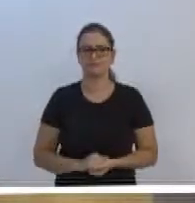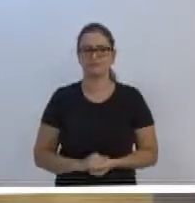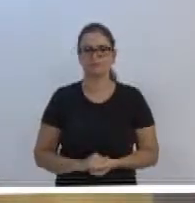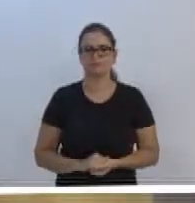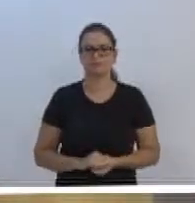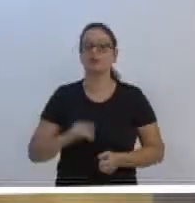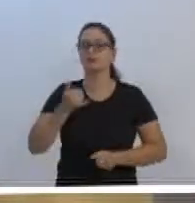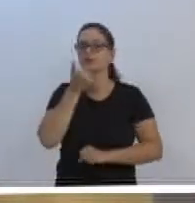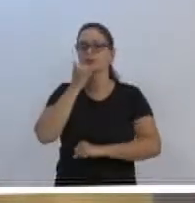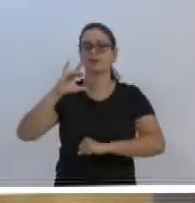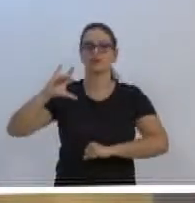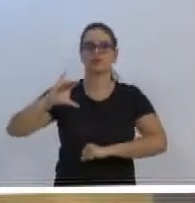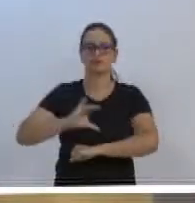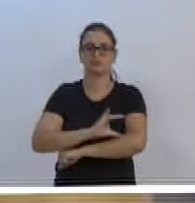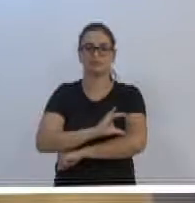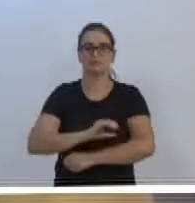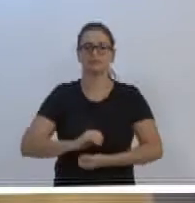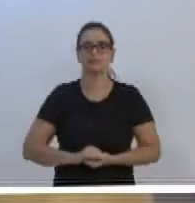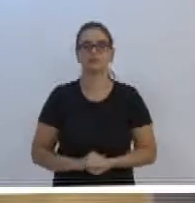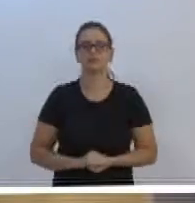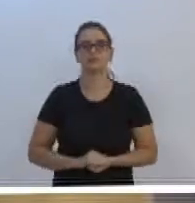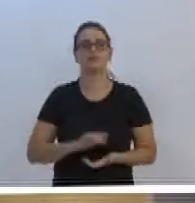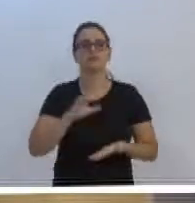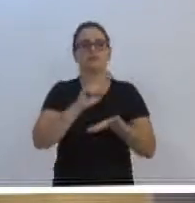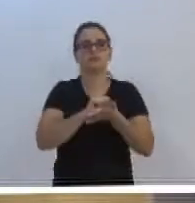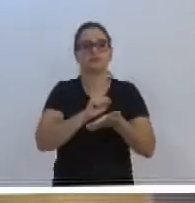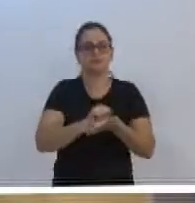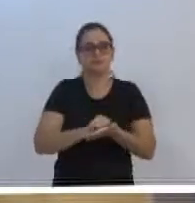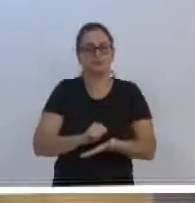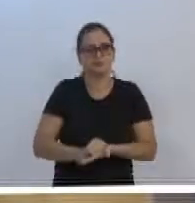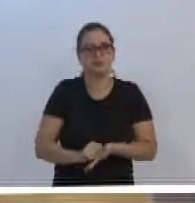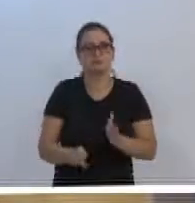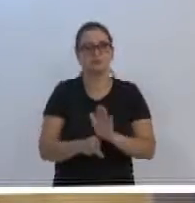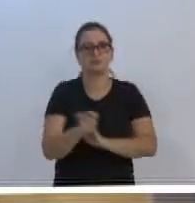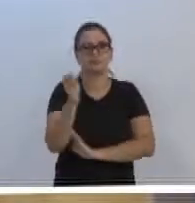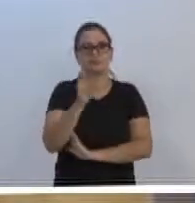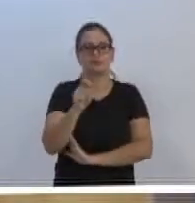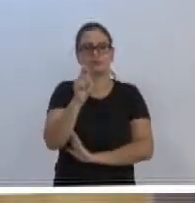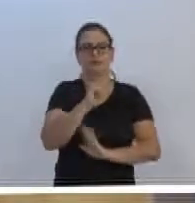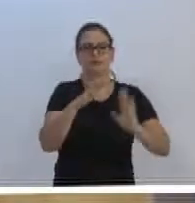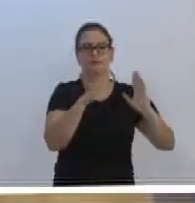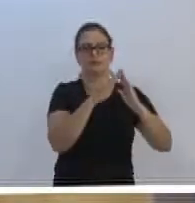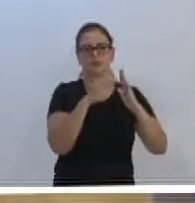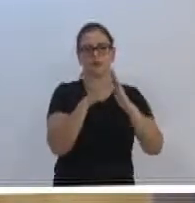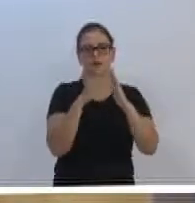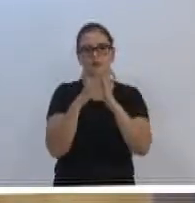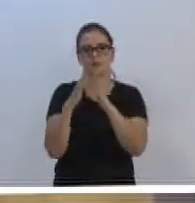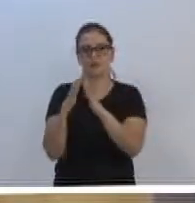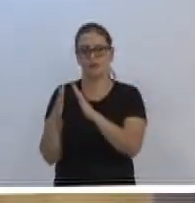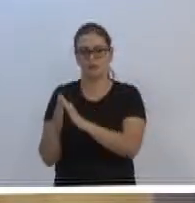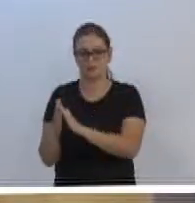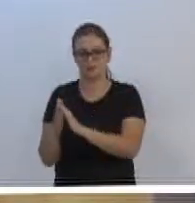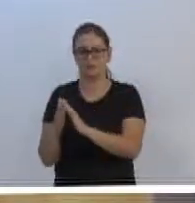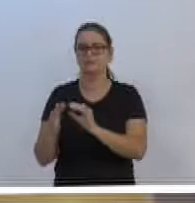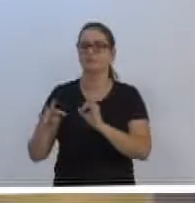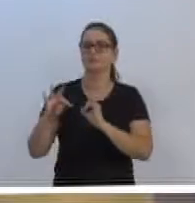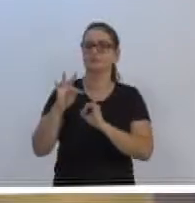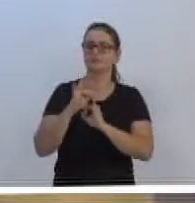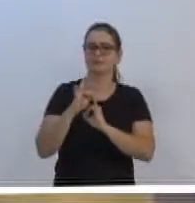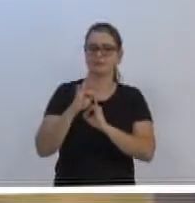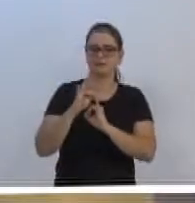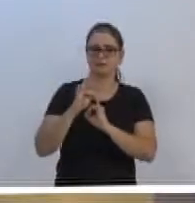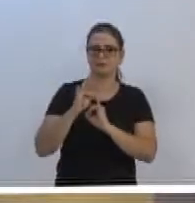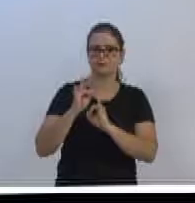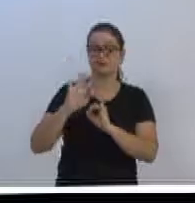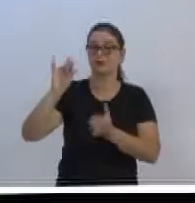na manhã de hoje estive com o presidente da associação de moradores da itoupavazinha centro no mar e